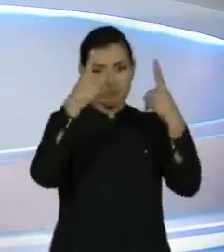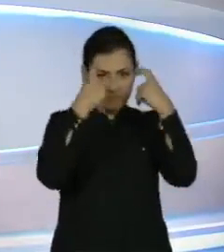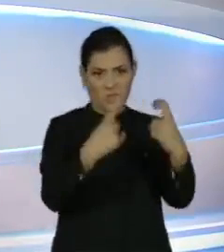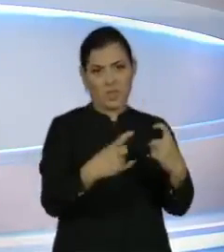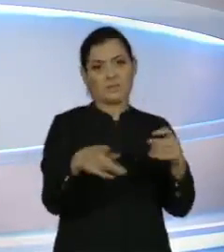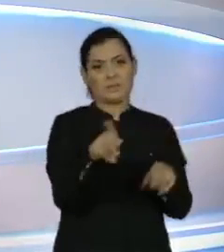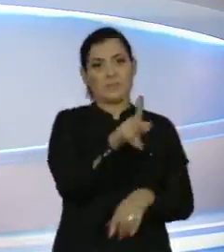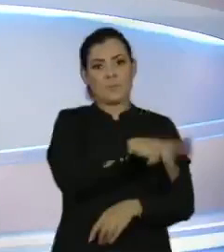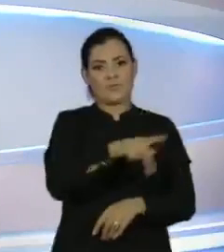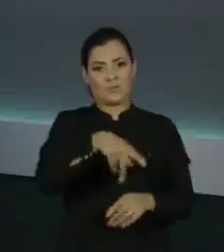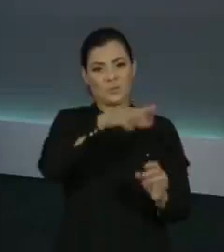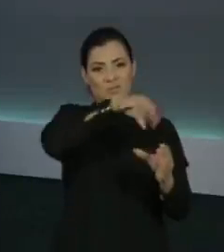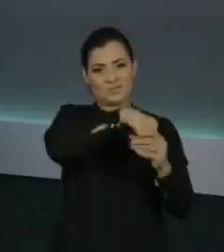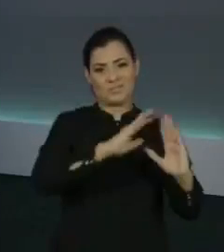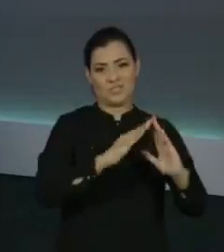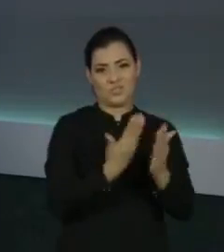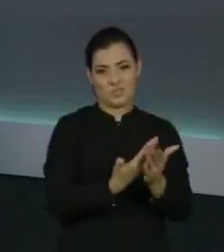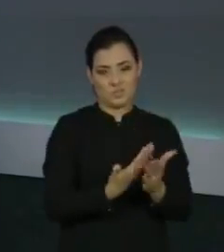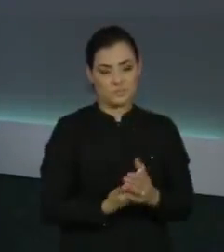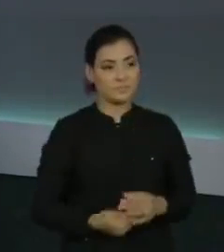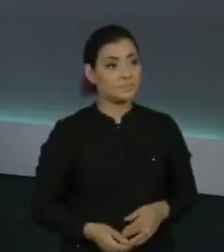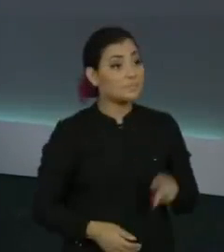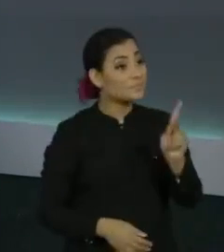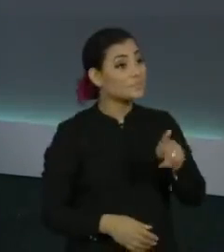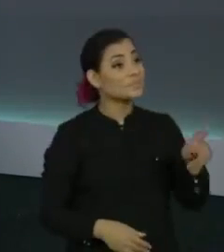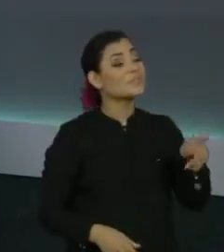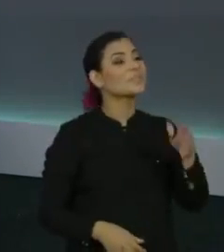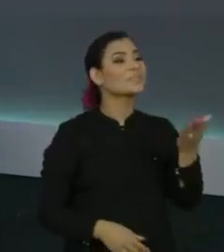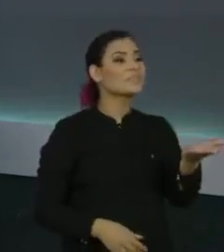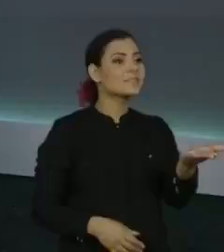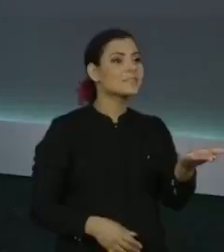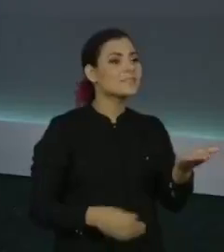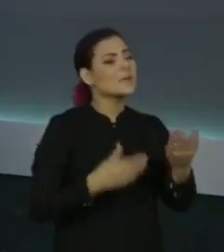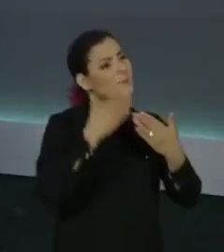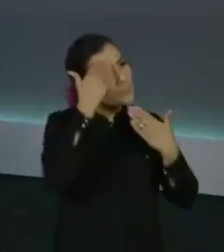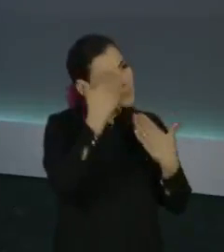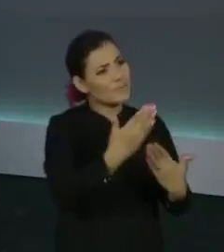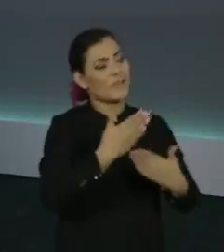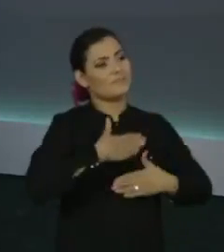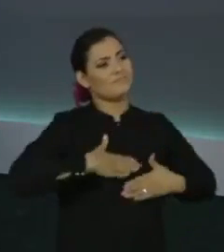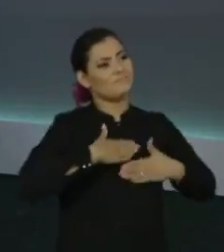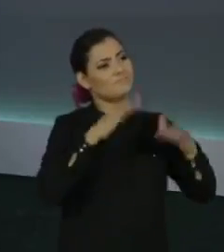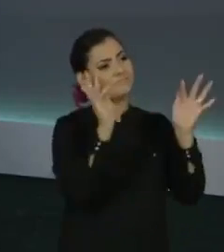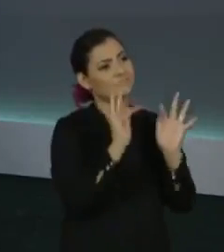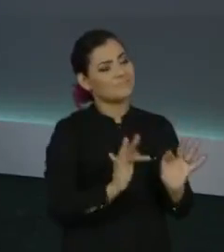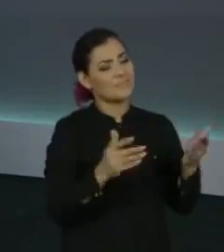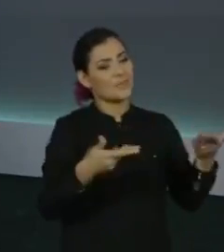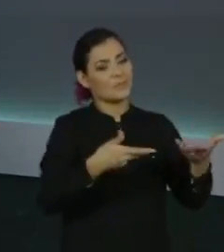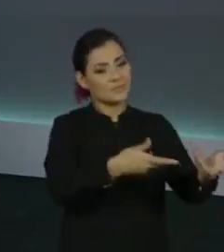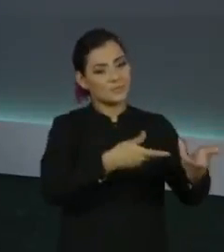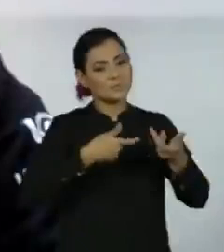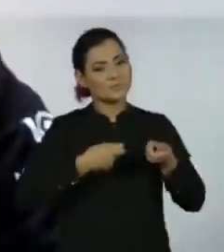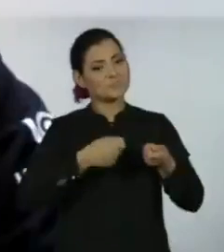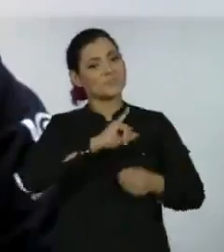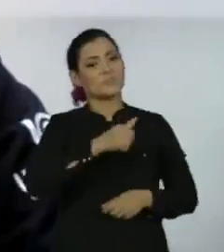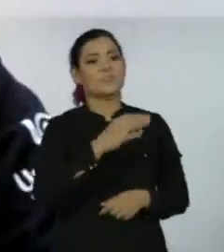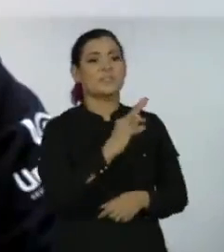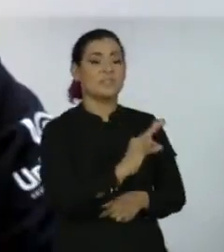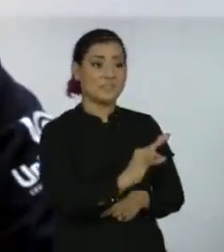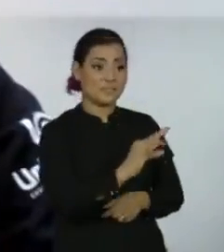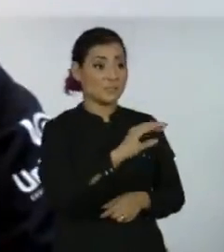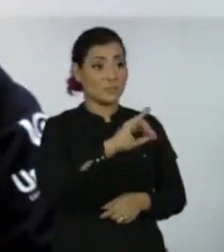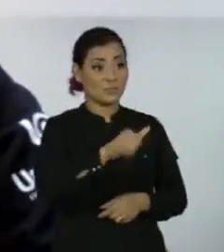contra os professores. Professor Janis Fidelis, muito obrigada por estar conosco aqui no Jornal.